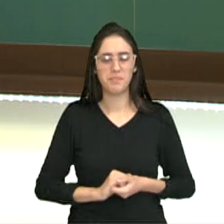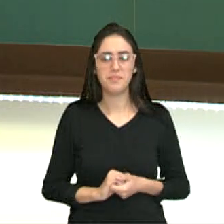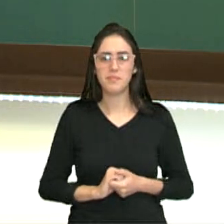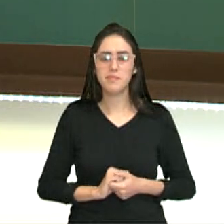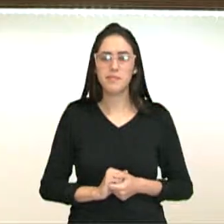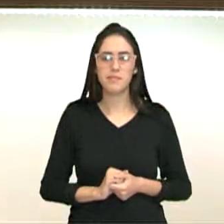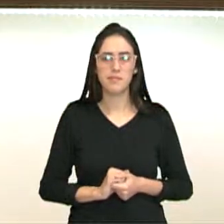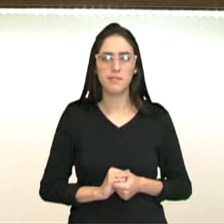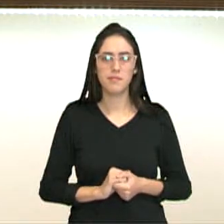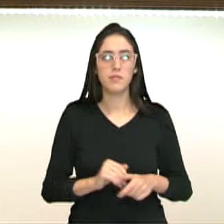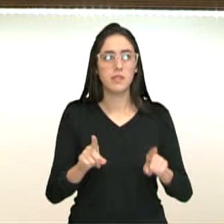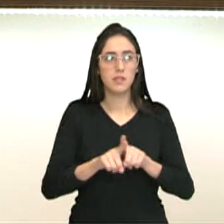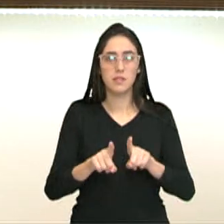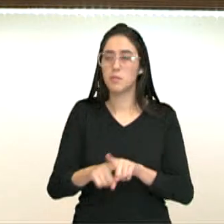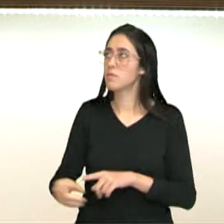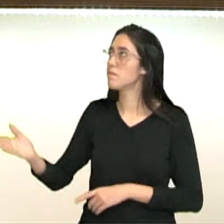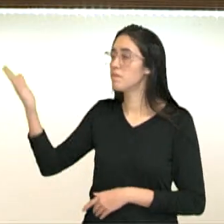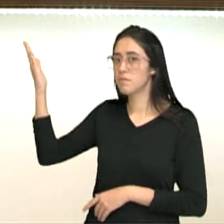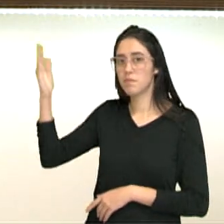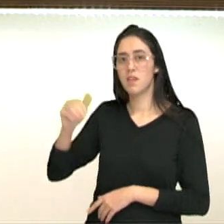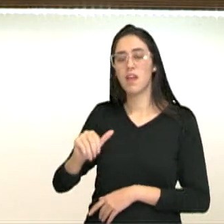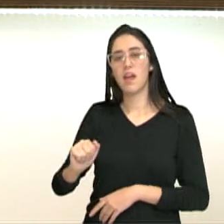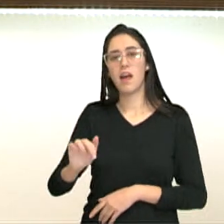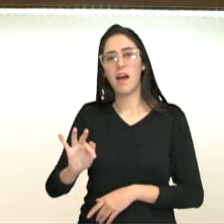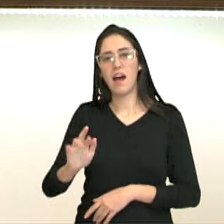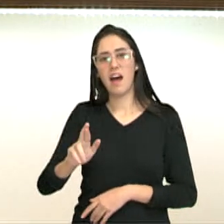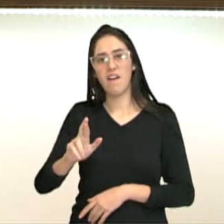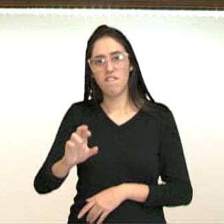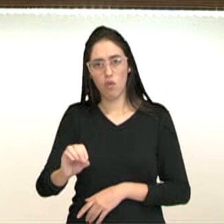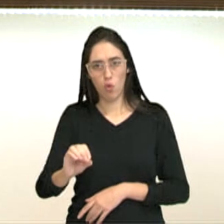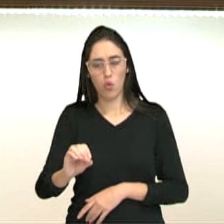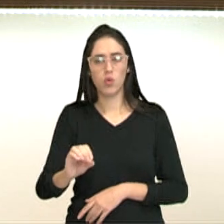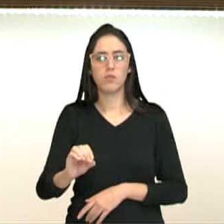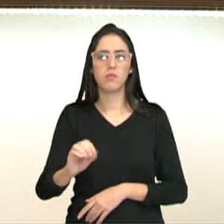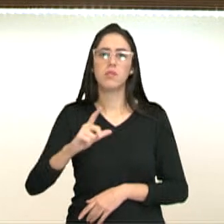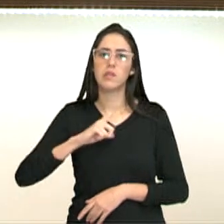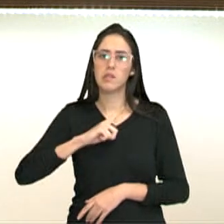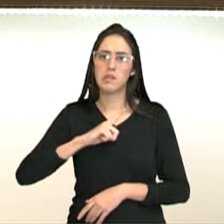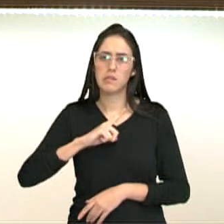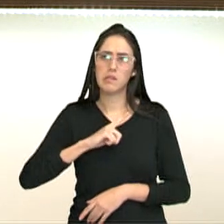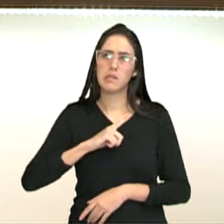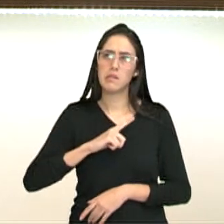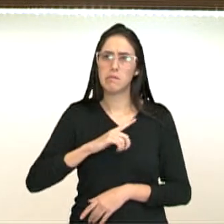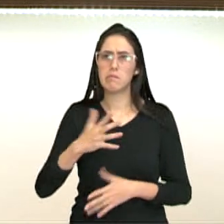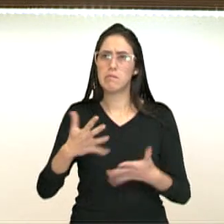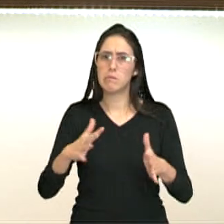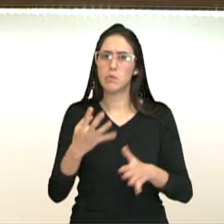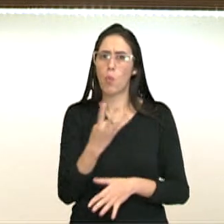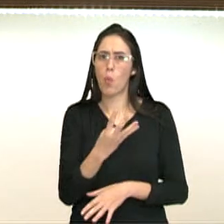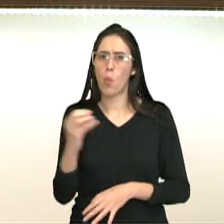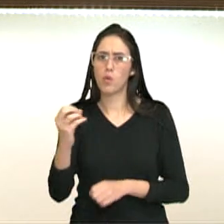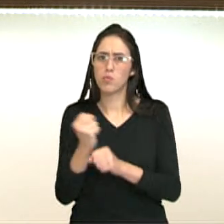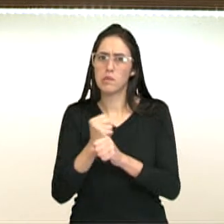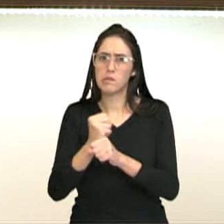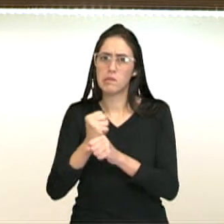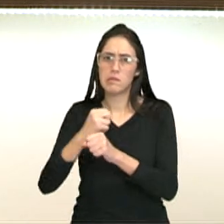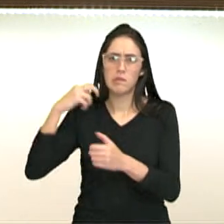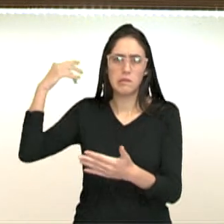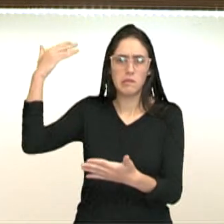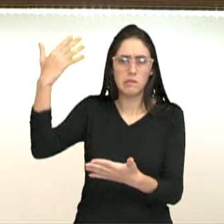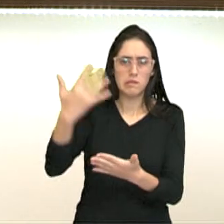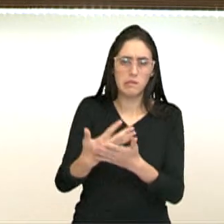Temos também a matriz afro, ou seja, nós passamos por quase 400 anos de processo de